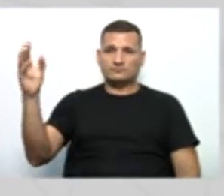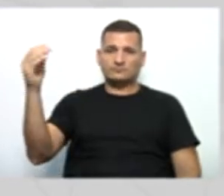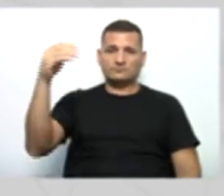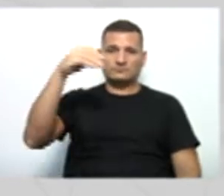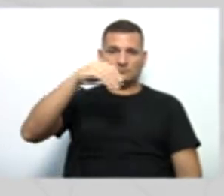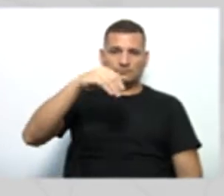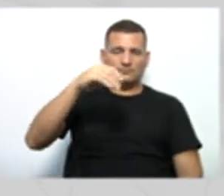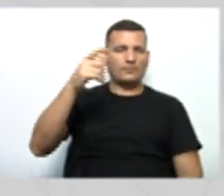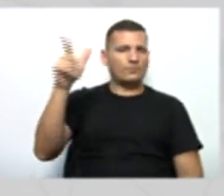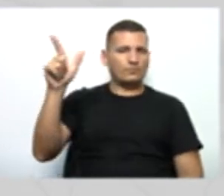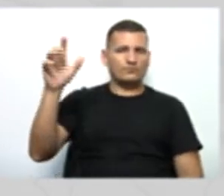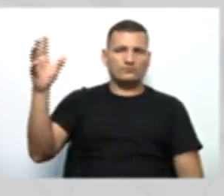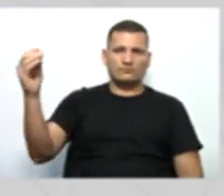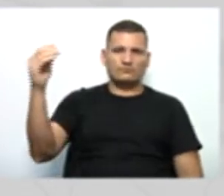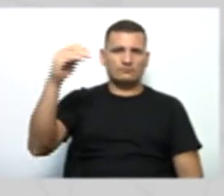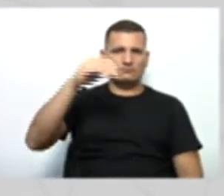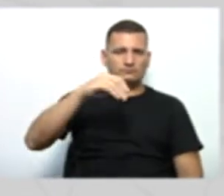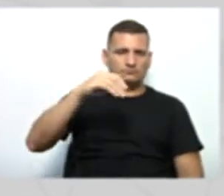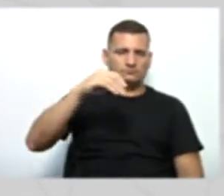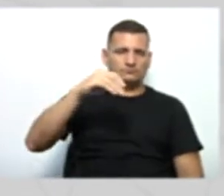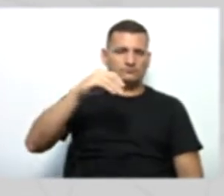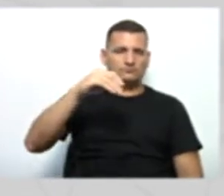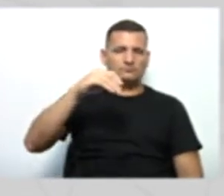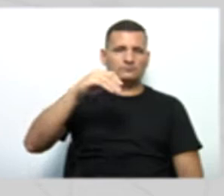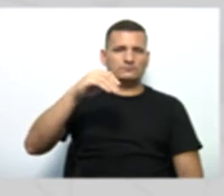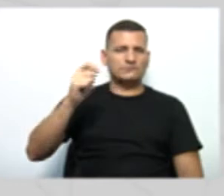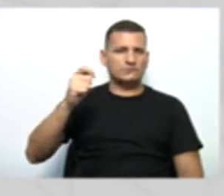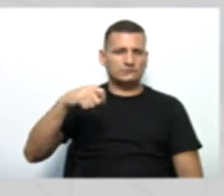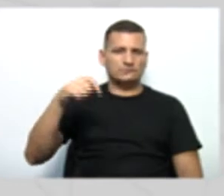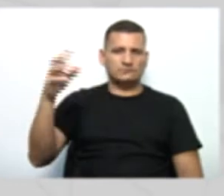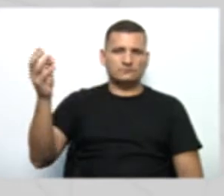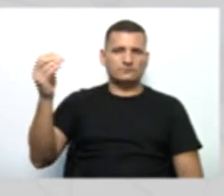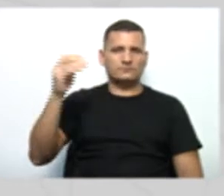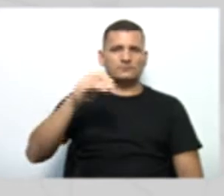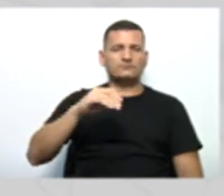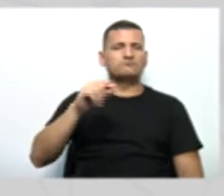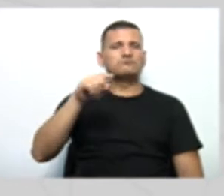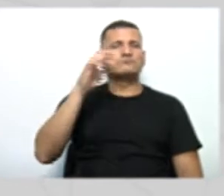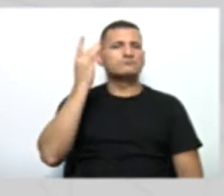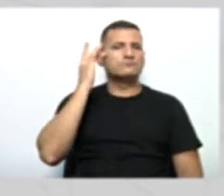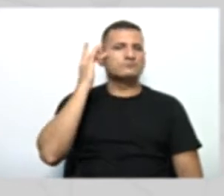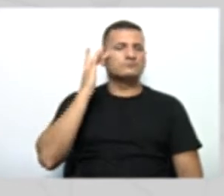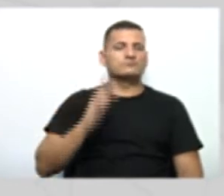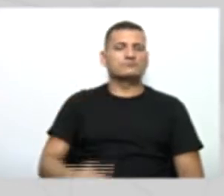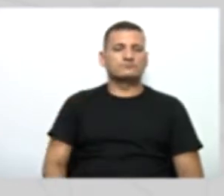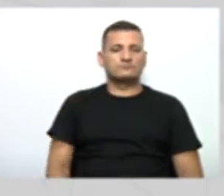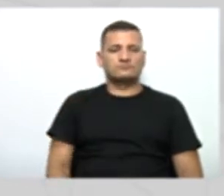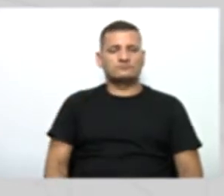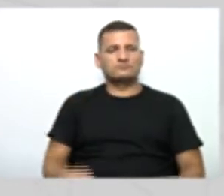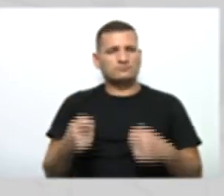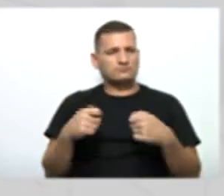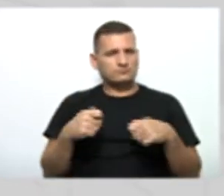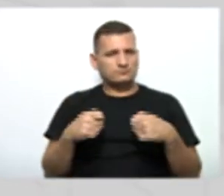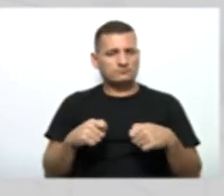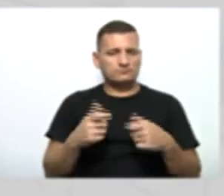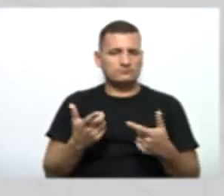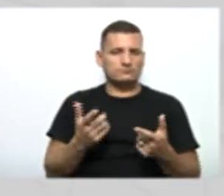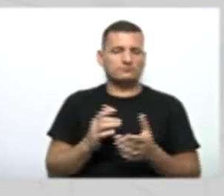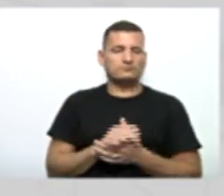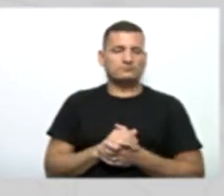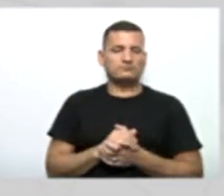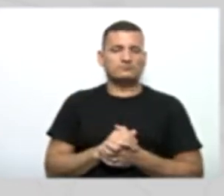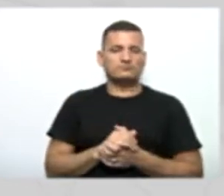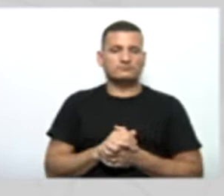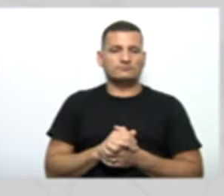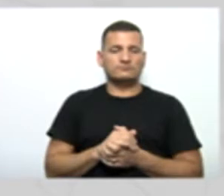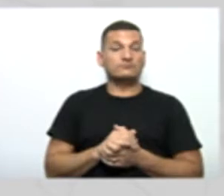outro caso de uso que eu poderia incluir? O que vocês acham? Teria necessidade? Lógico, a gente, dentro